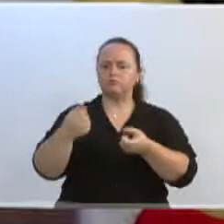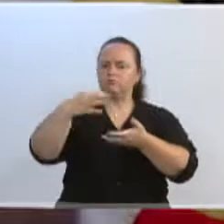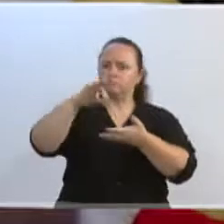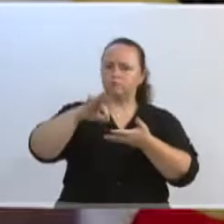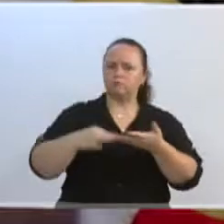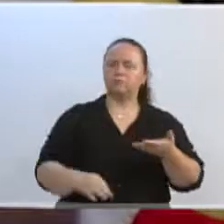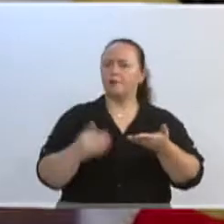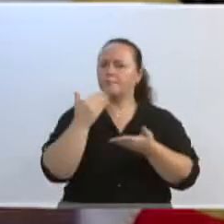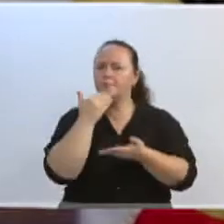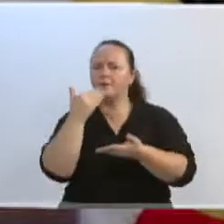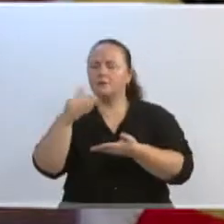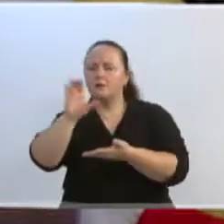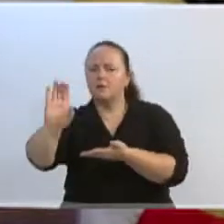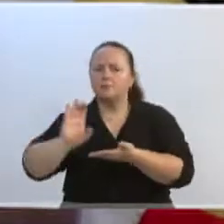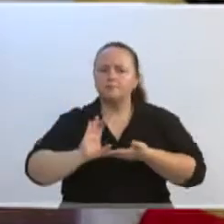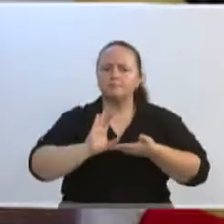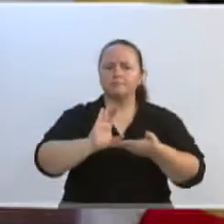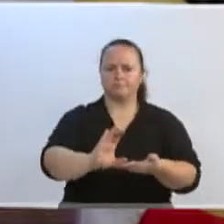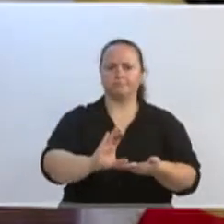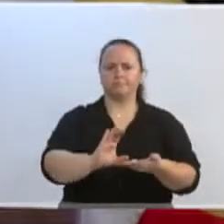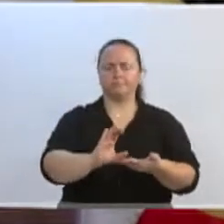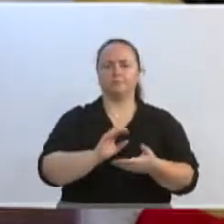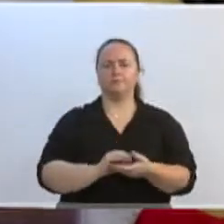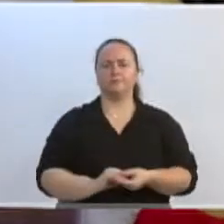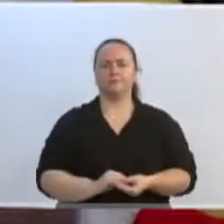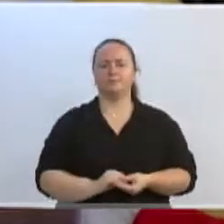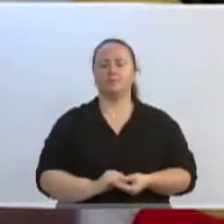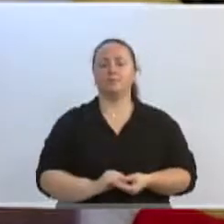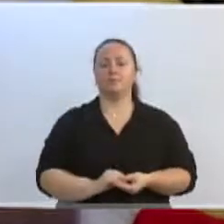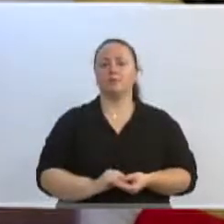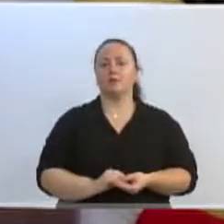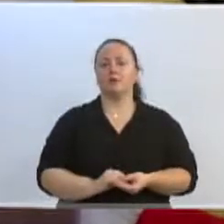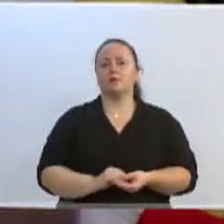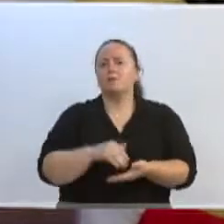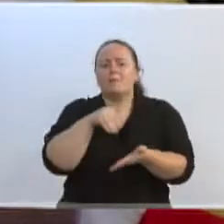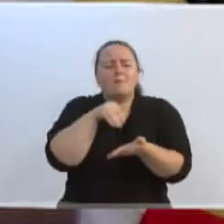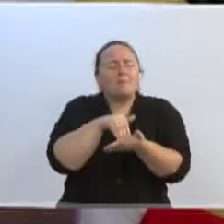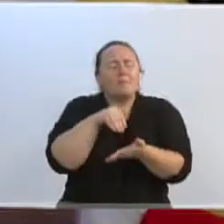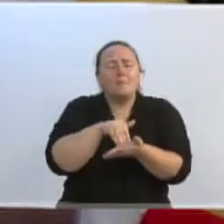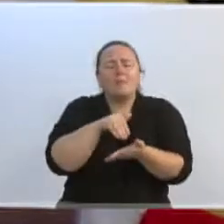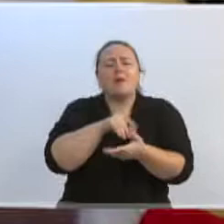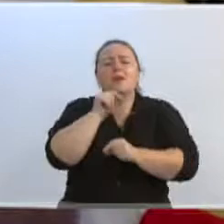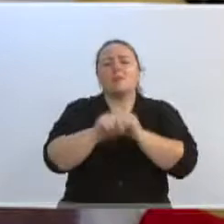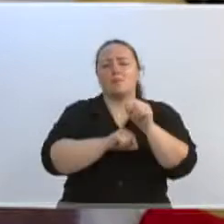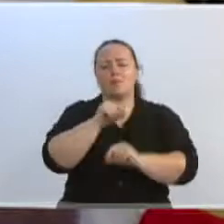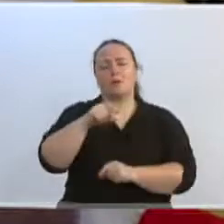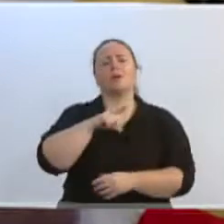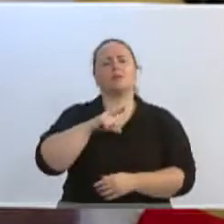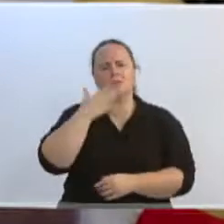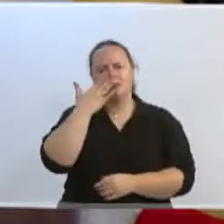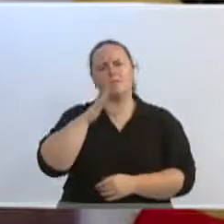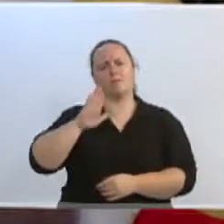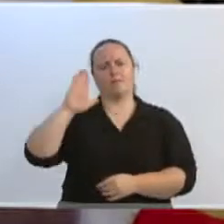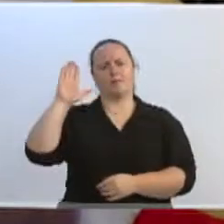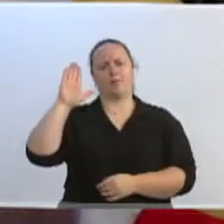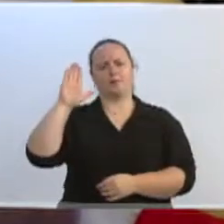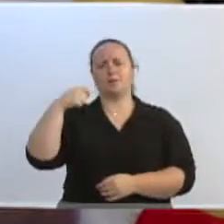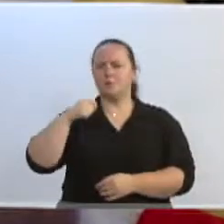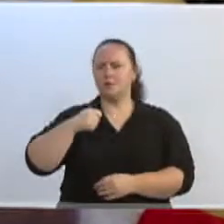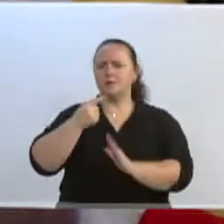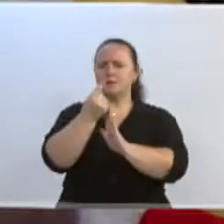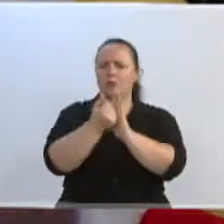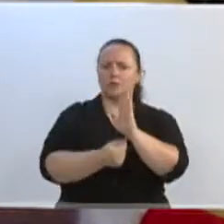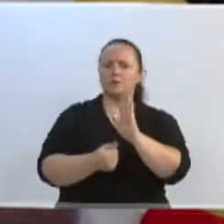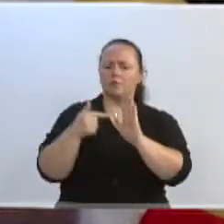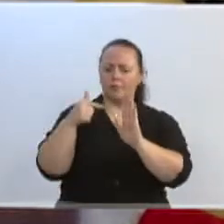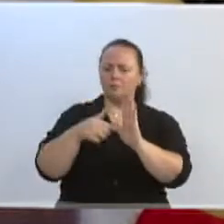vêm profissional ou menos que cubram o que já está no orçamento que dá da promessa do do antigo do ano passado o orçamento e que também